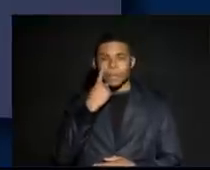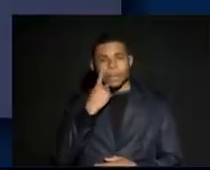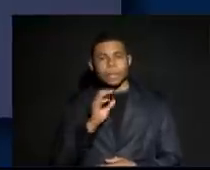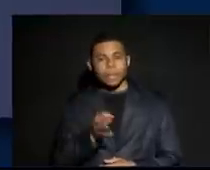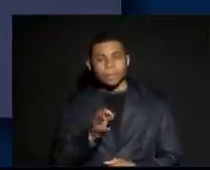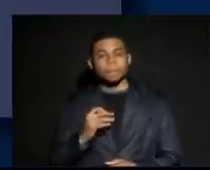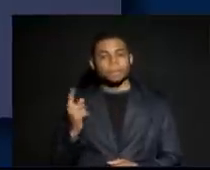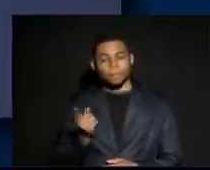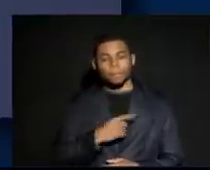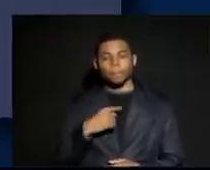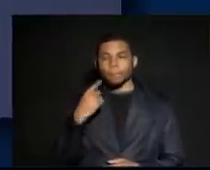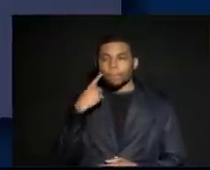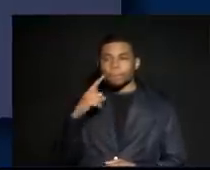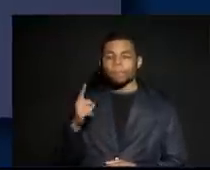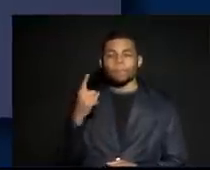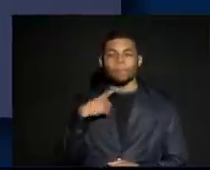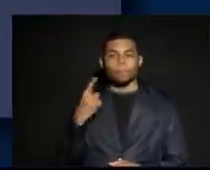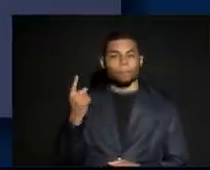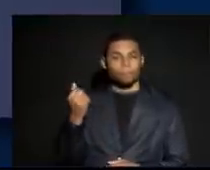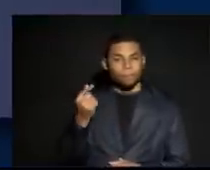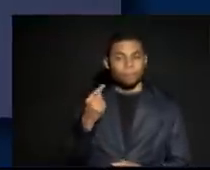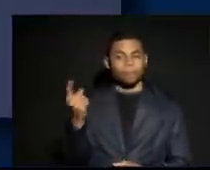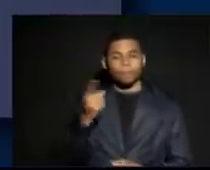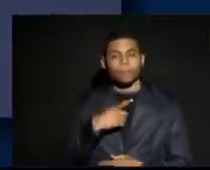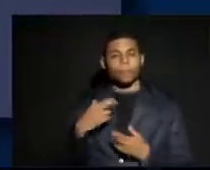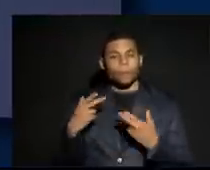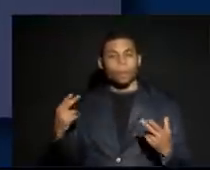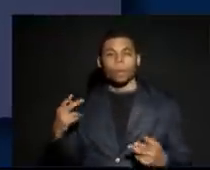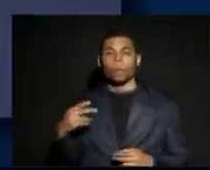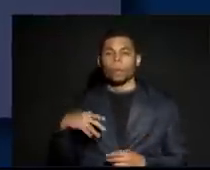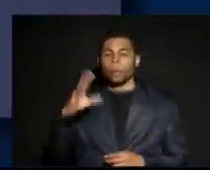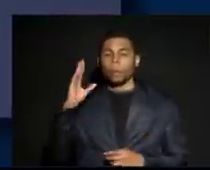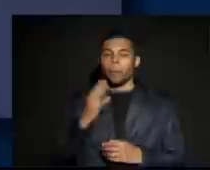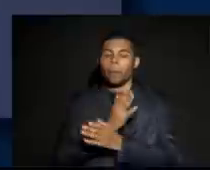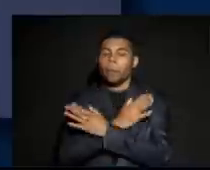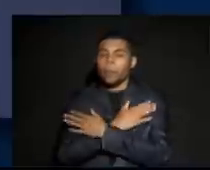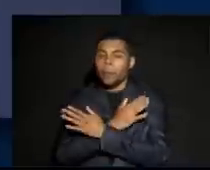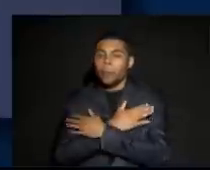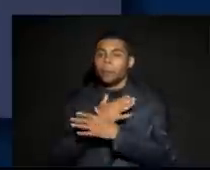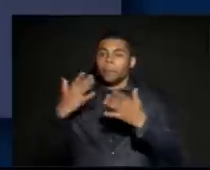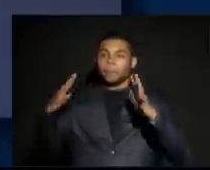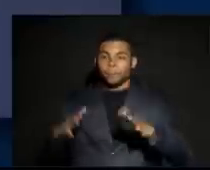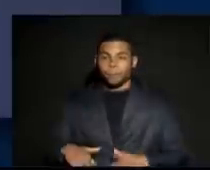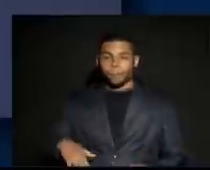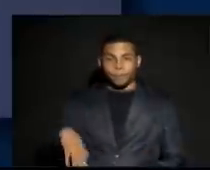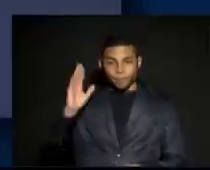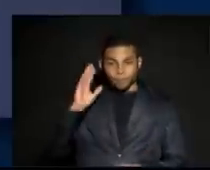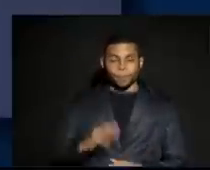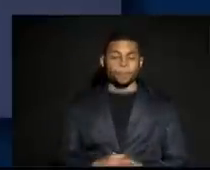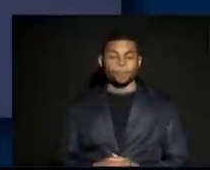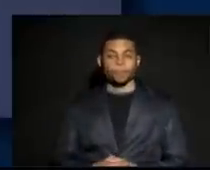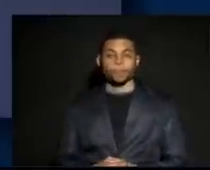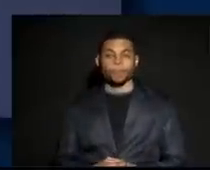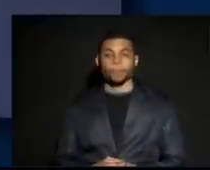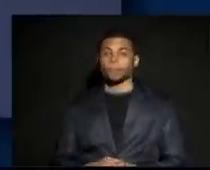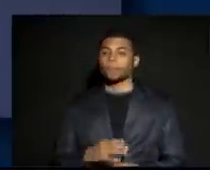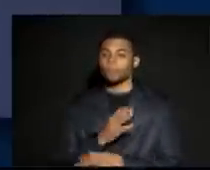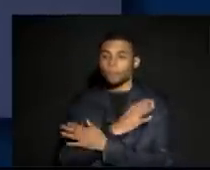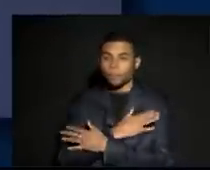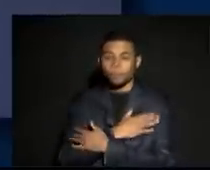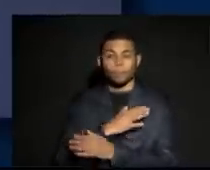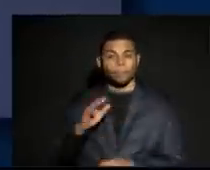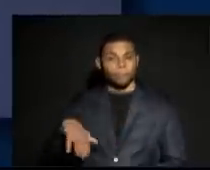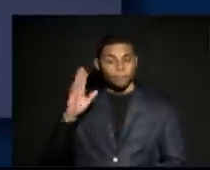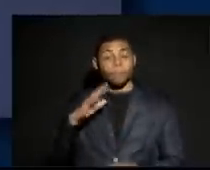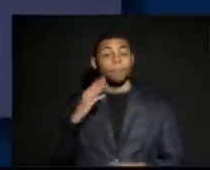de um ciclo econômico de alguns sobre aquecimento na o desemprego viu abaixo o achar ótimo desemprego começou a